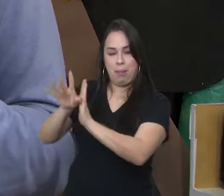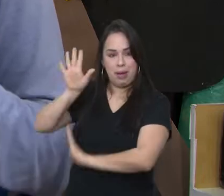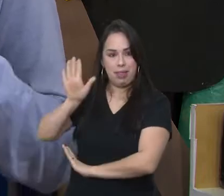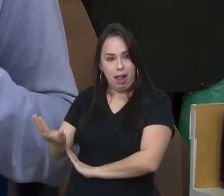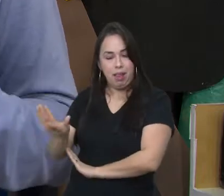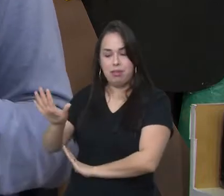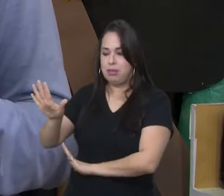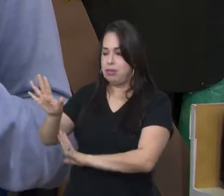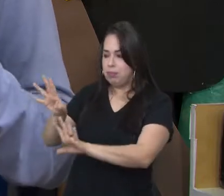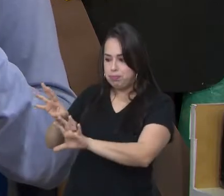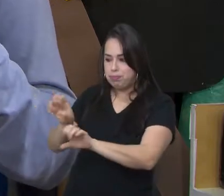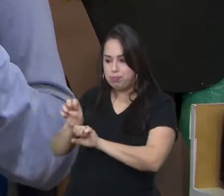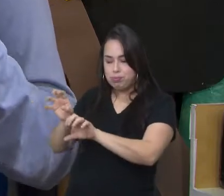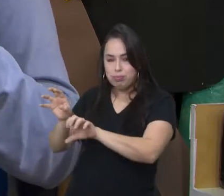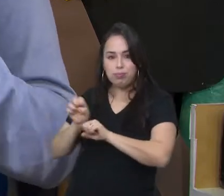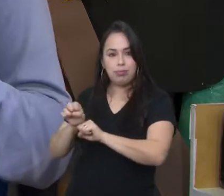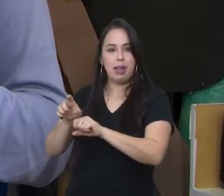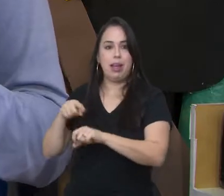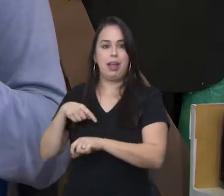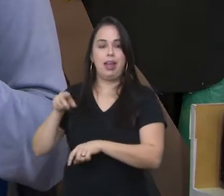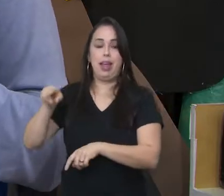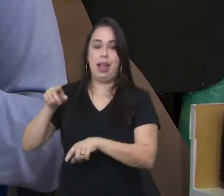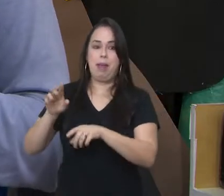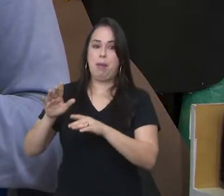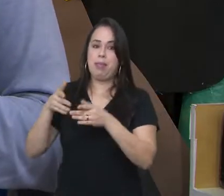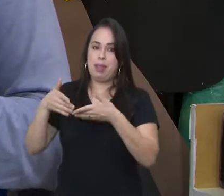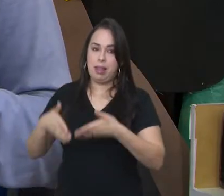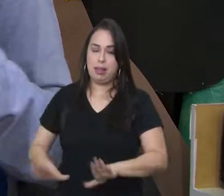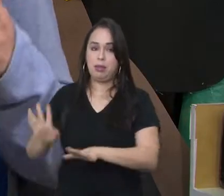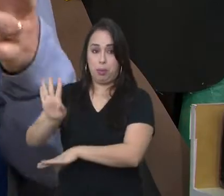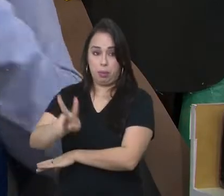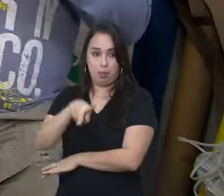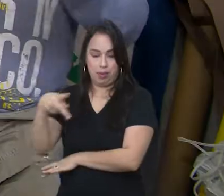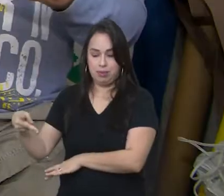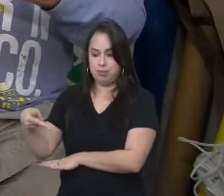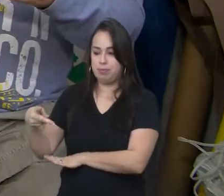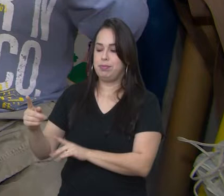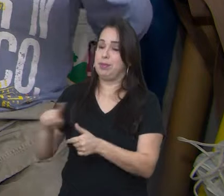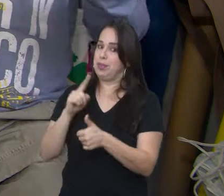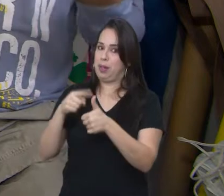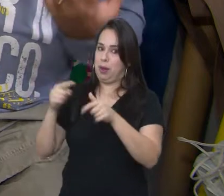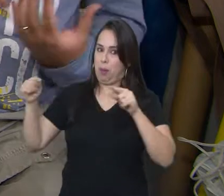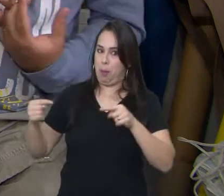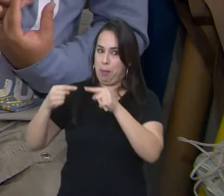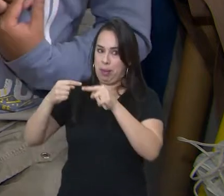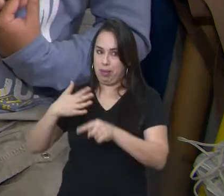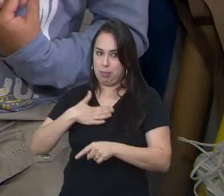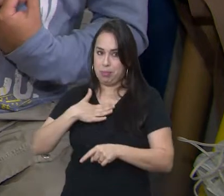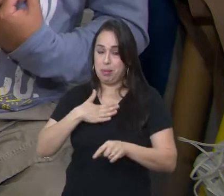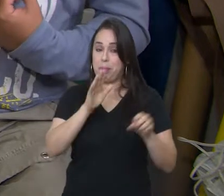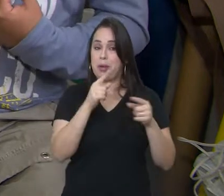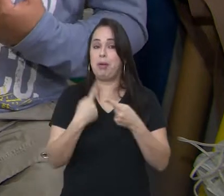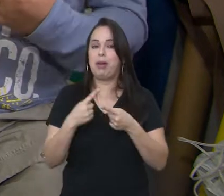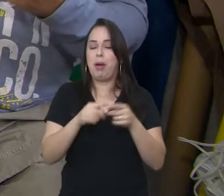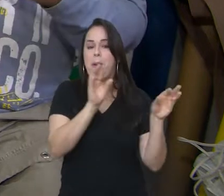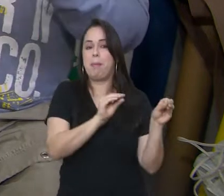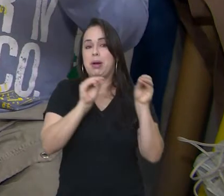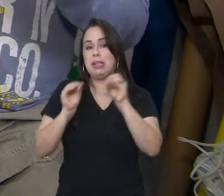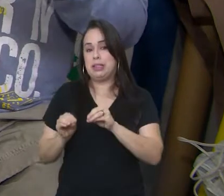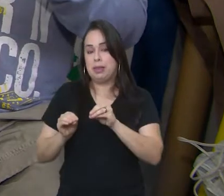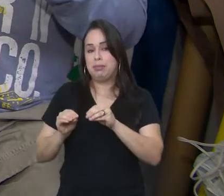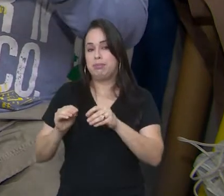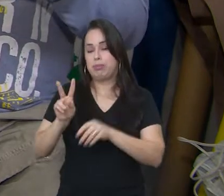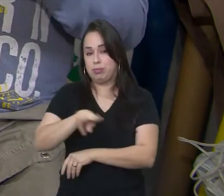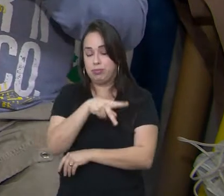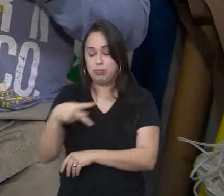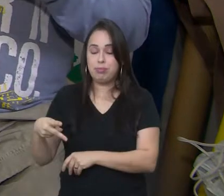para a minha obra. Então eu trouxe, porque ele é do Vale do Paraíba, então isso já me marcou, porque eu estava vindo morar aqui no